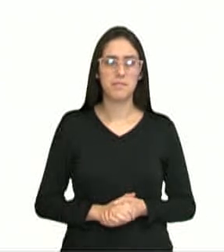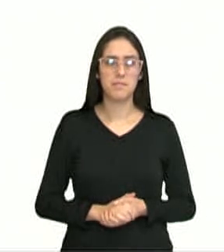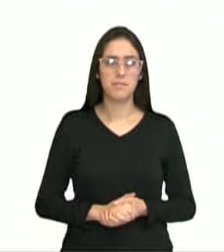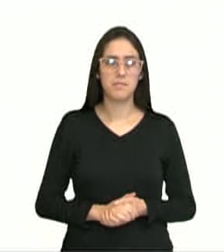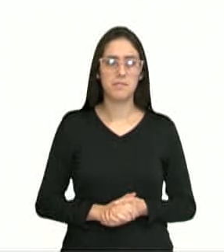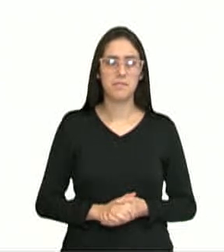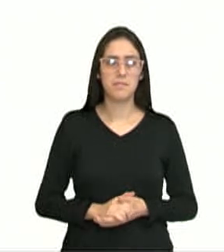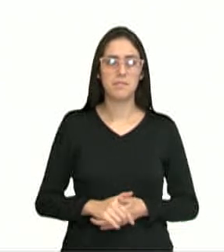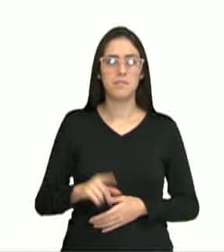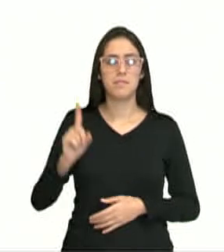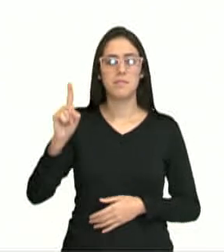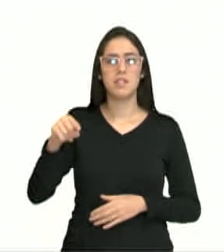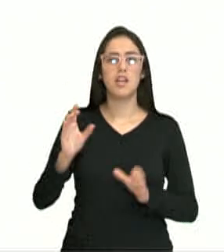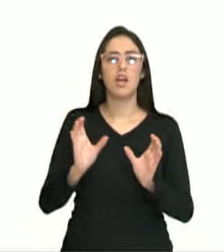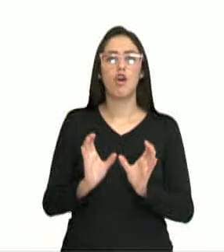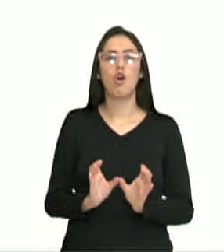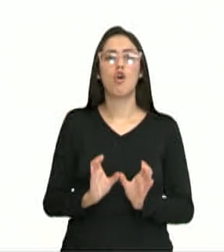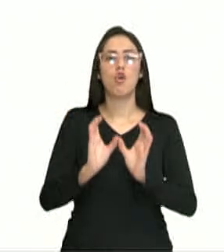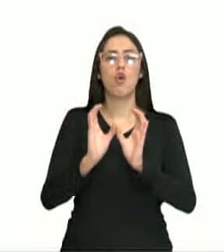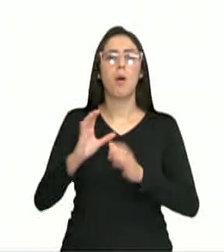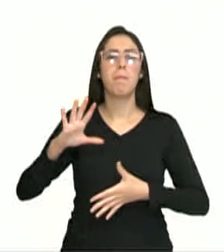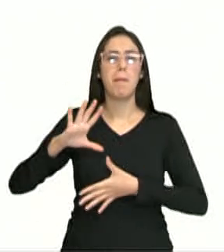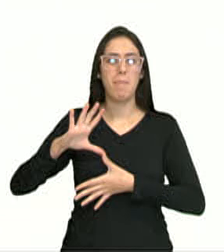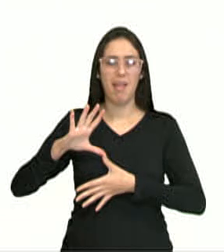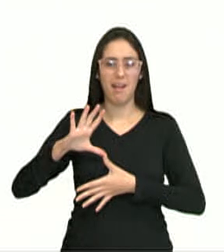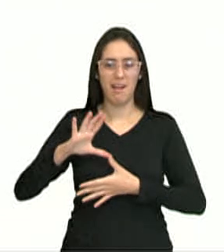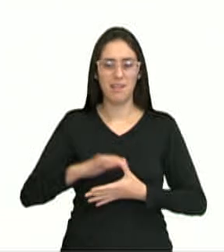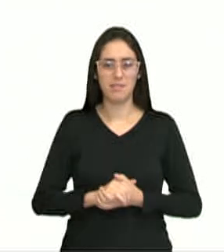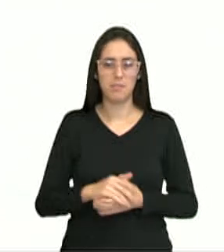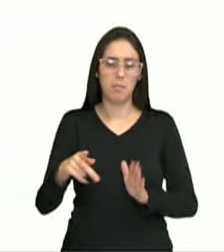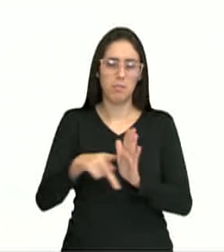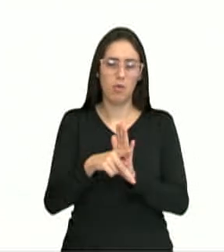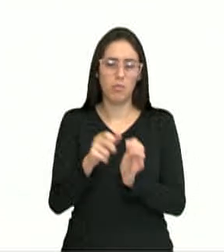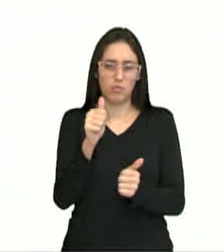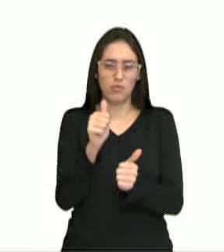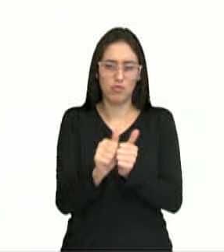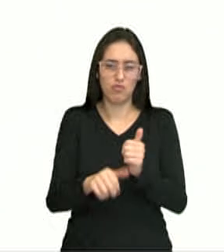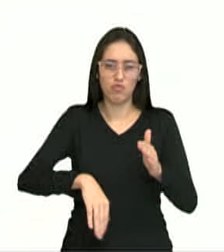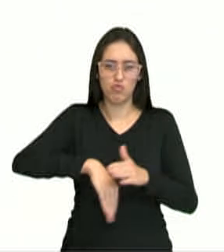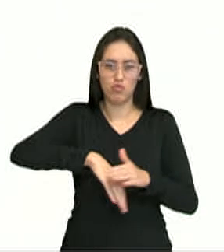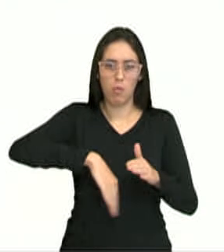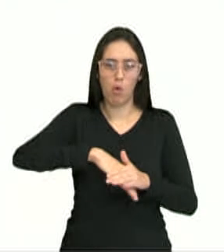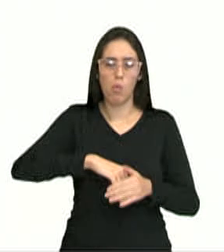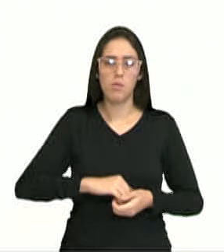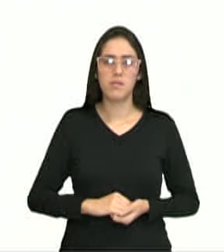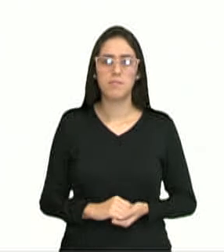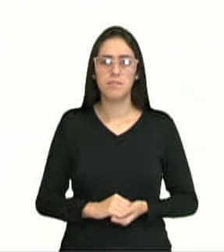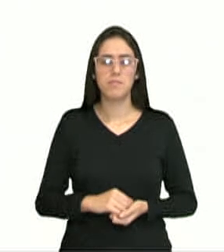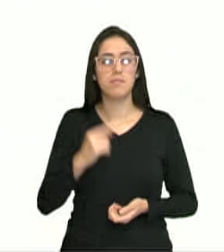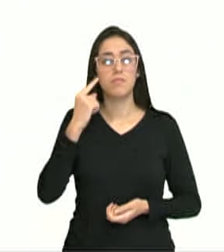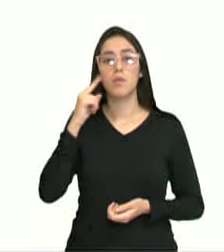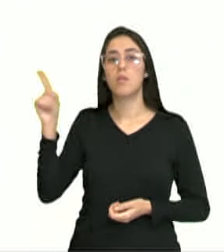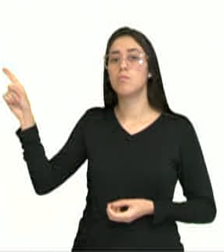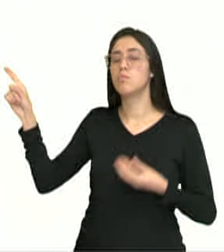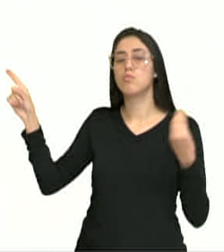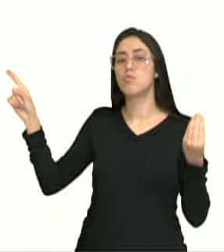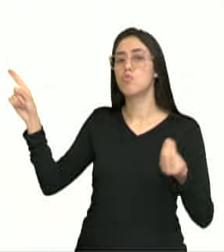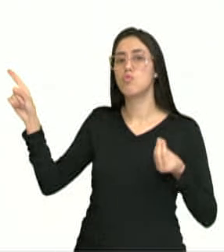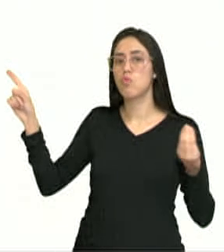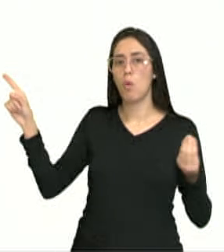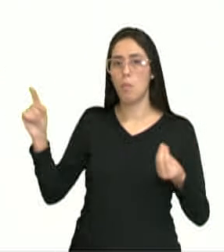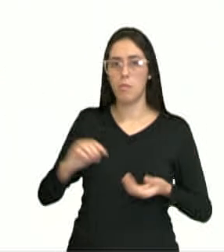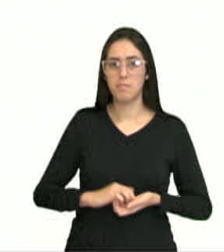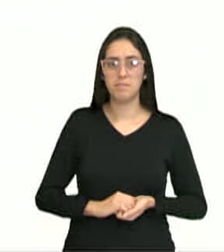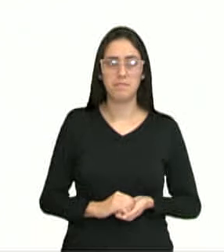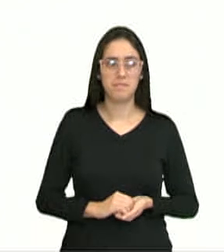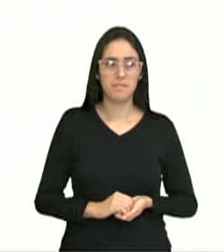la Copa América, de futebol. Olha aqui como que ficaria, ó. Venezuela es